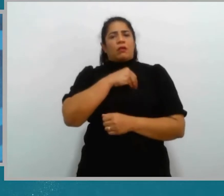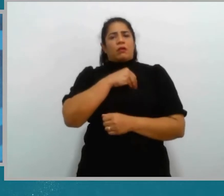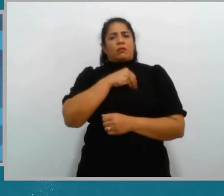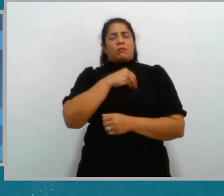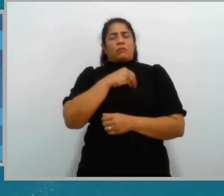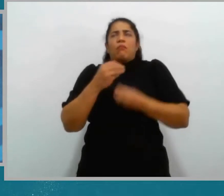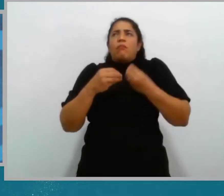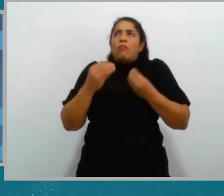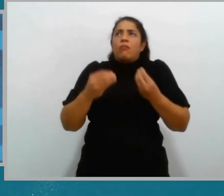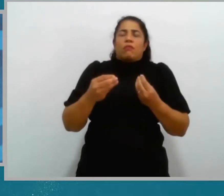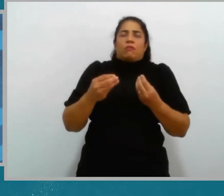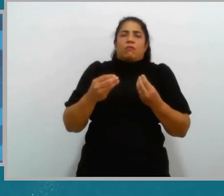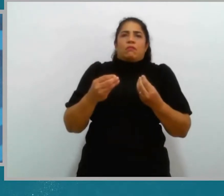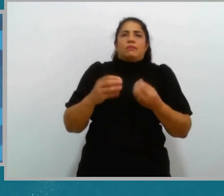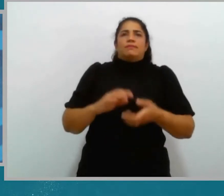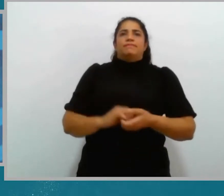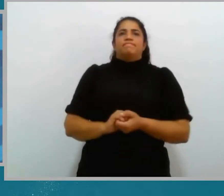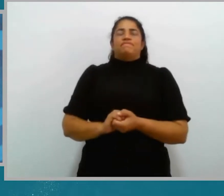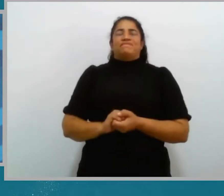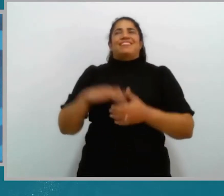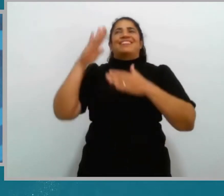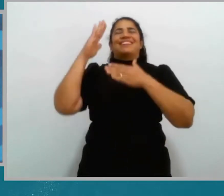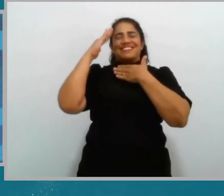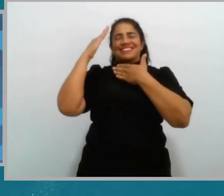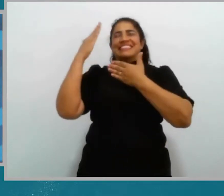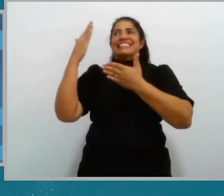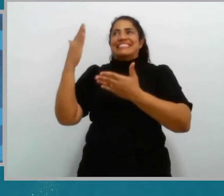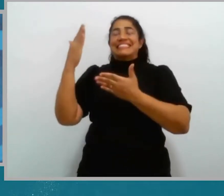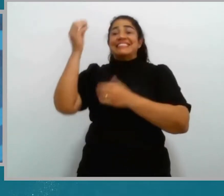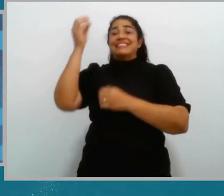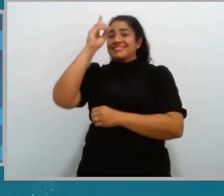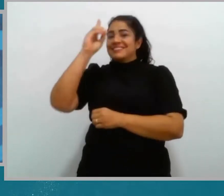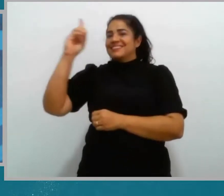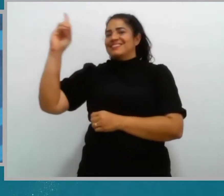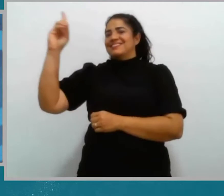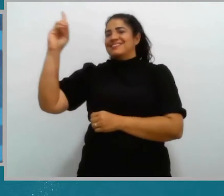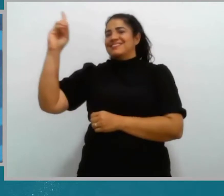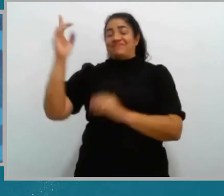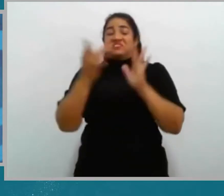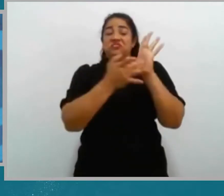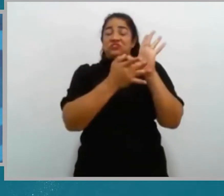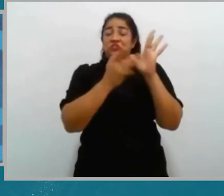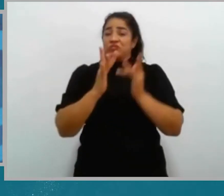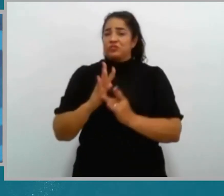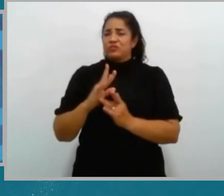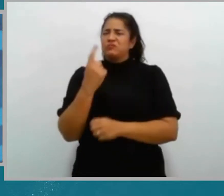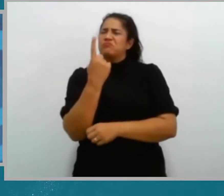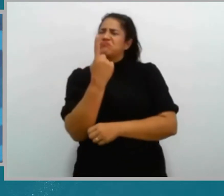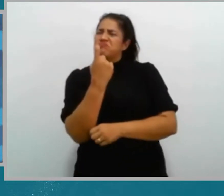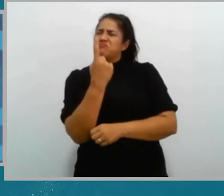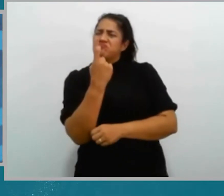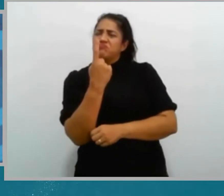Graças a Deus que Jesus foi o único homem, único,